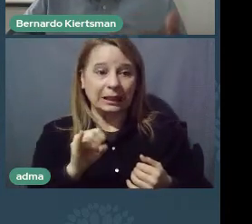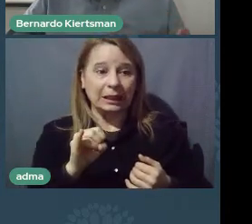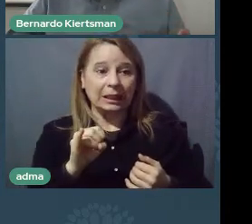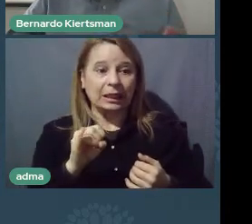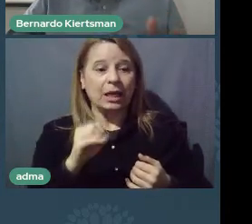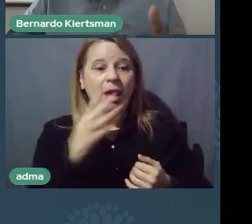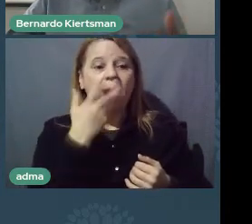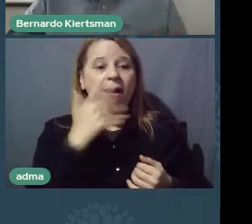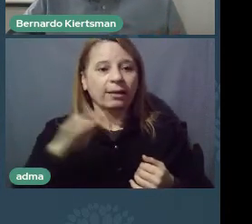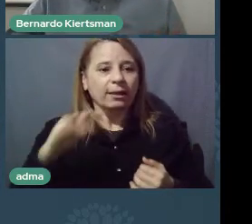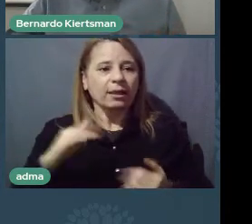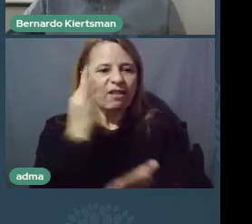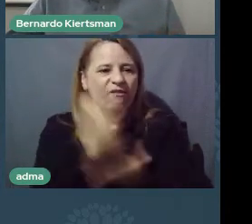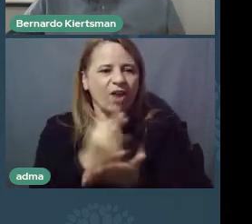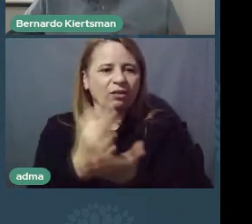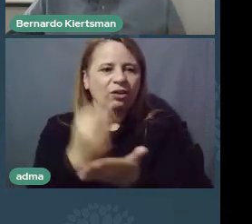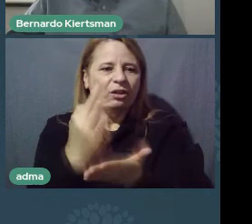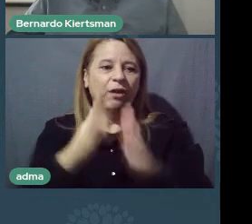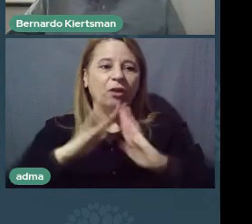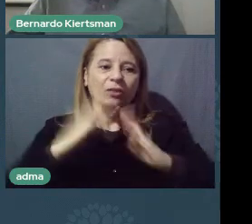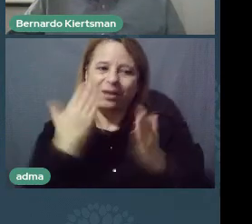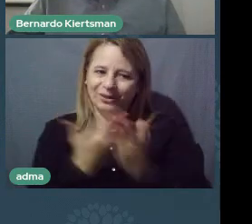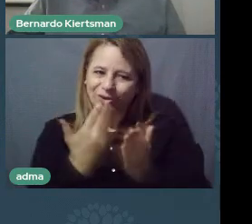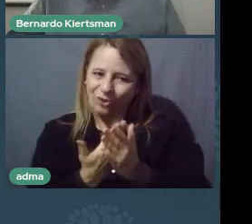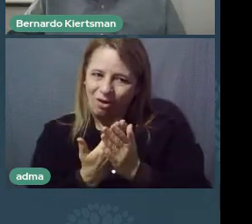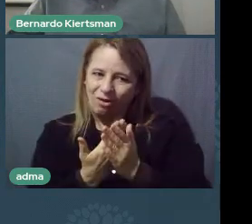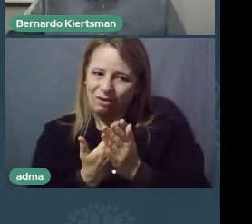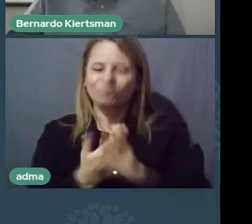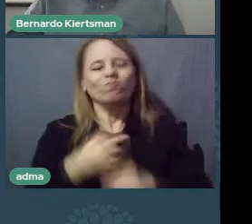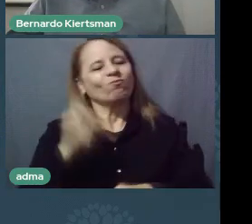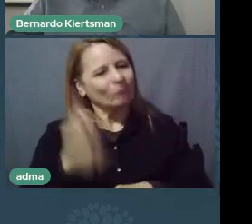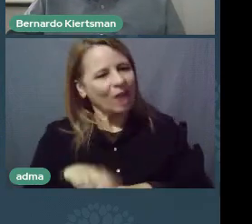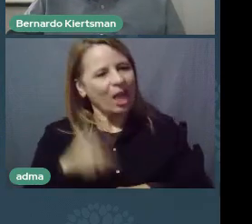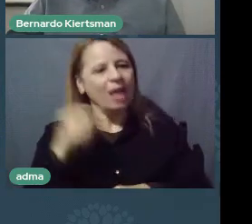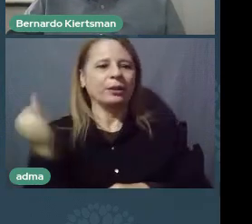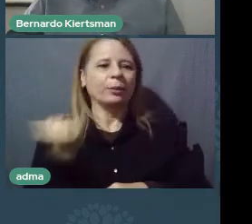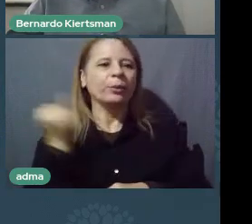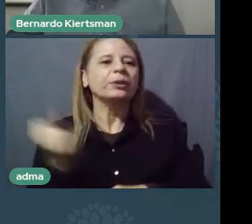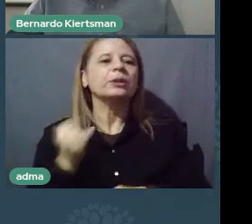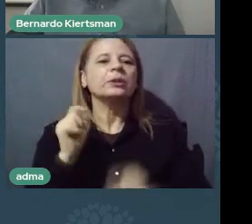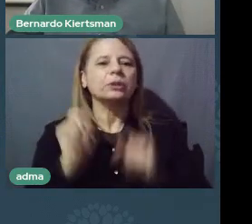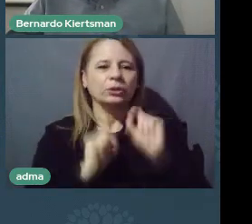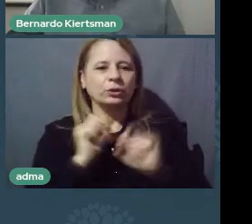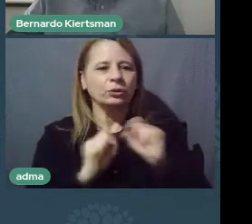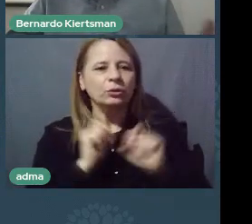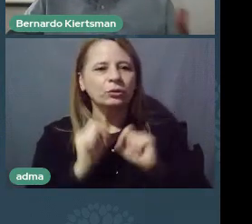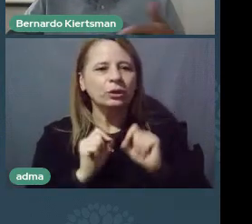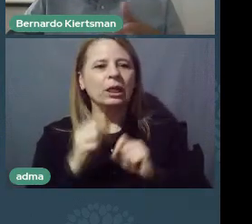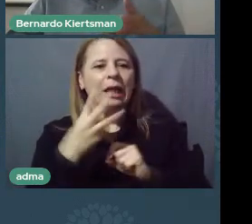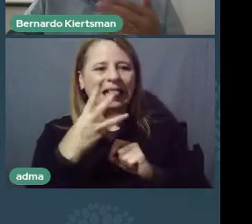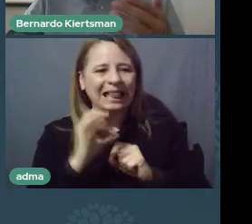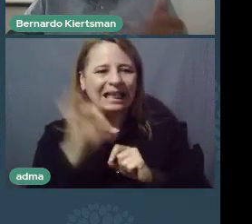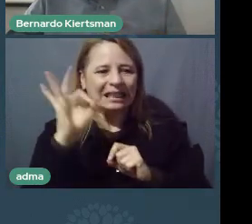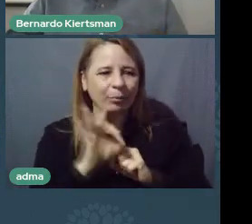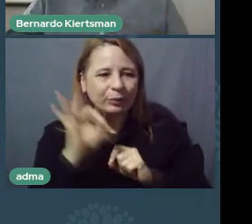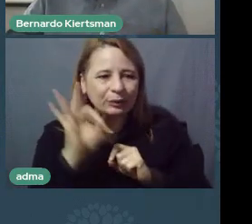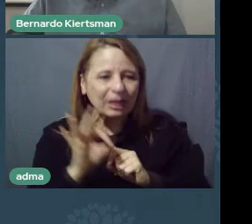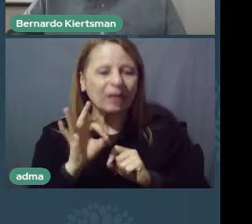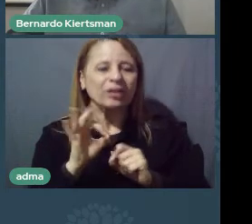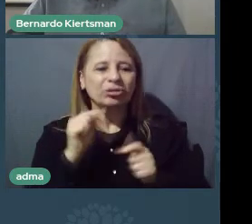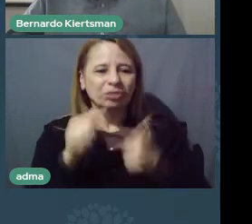então, se ela está faltando, porque realmente é importante, e a ausência ao trabalho, em torno de 30%. Quando foi se